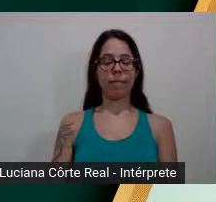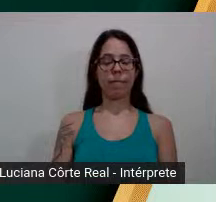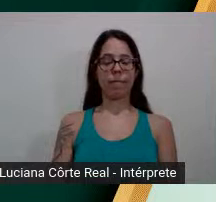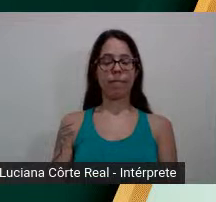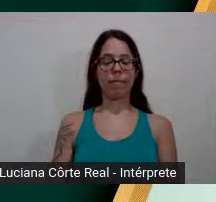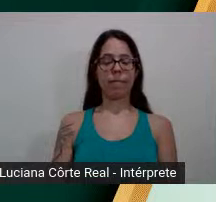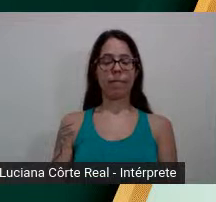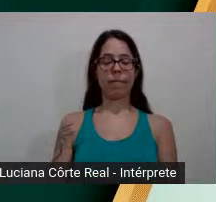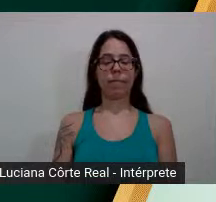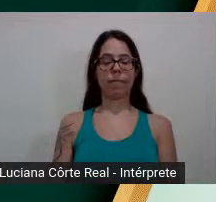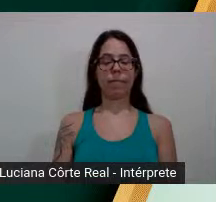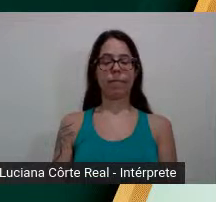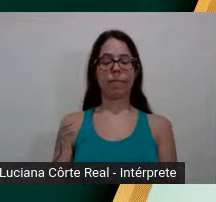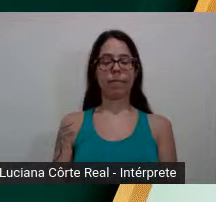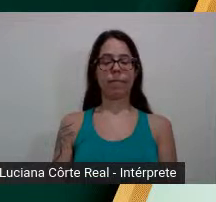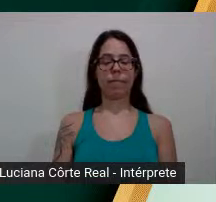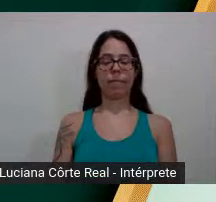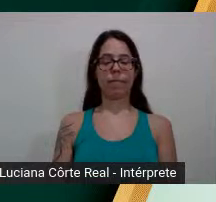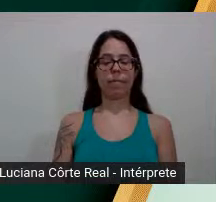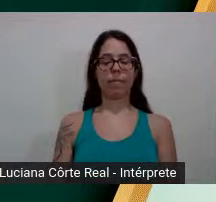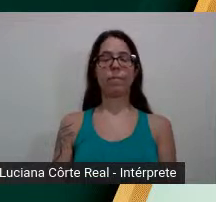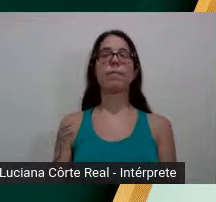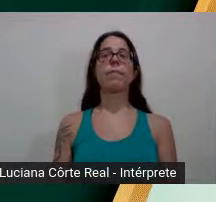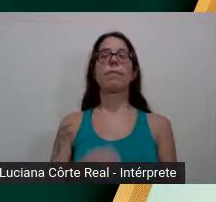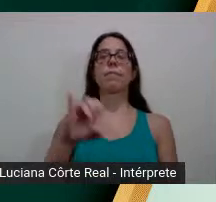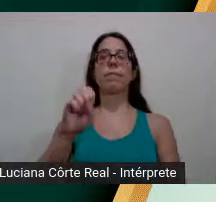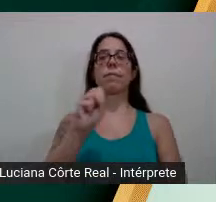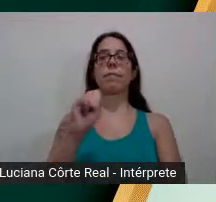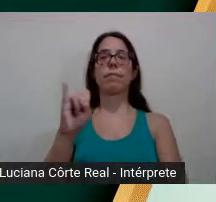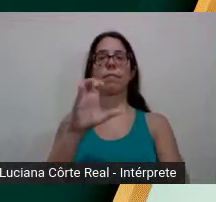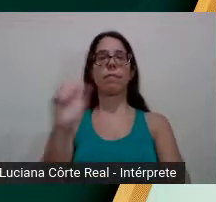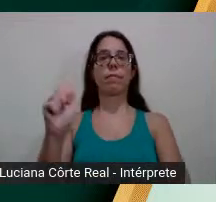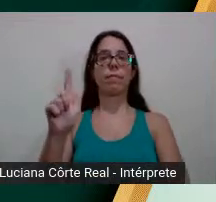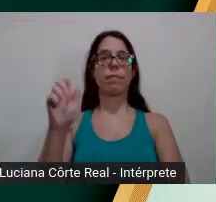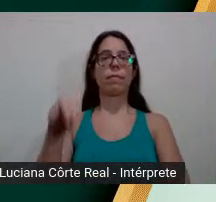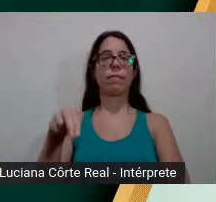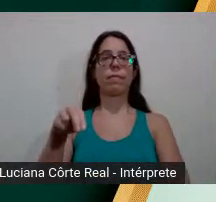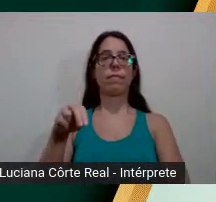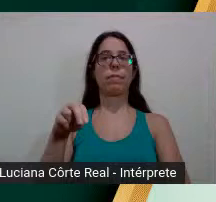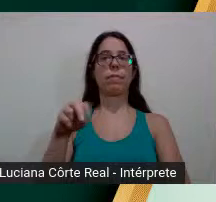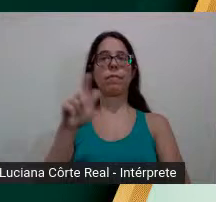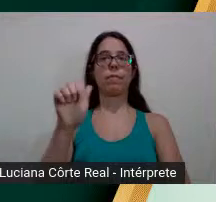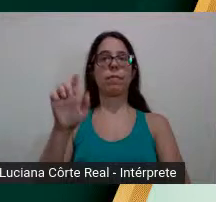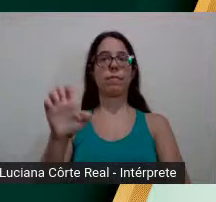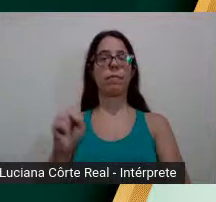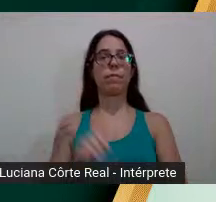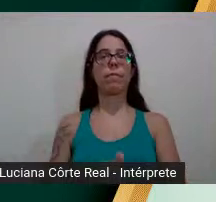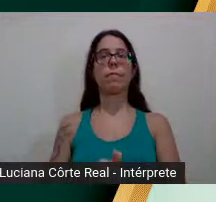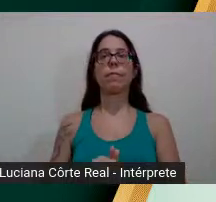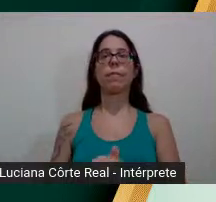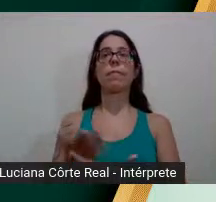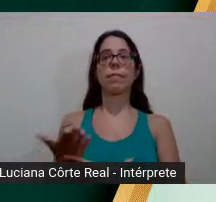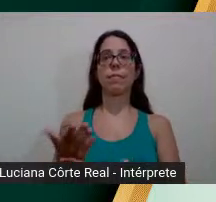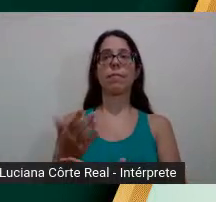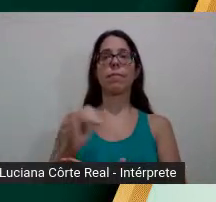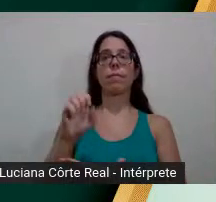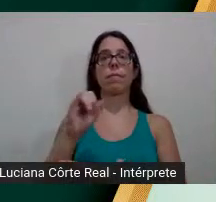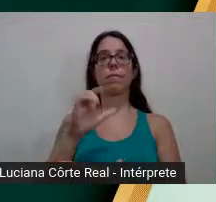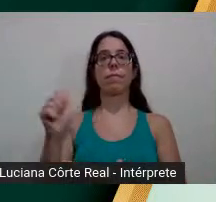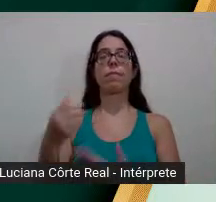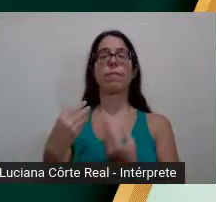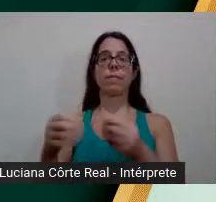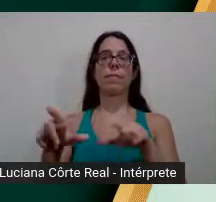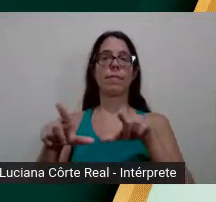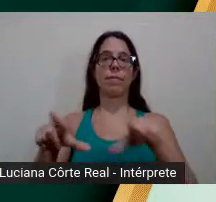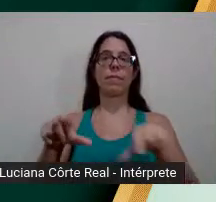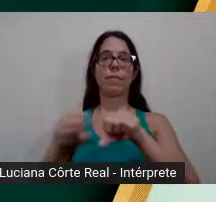Jéssica Alessandra Alexis Gonzalez. Jéssica Alessandra, confira o tio Grau, parabéns.